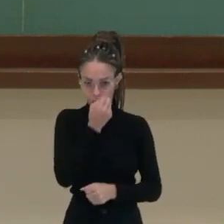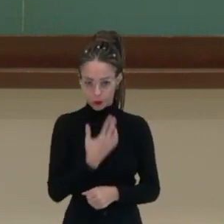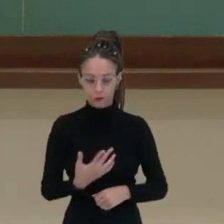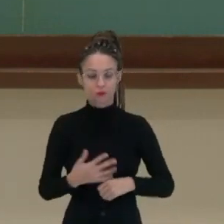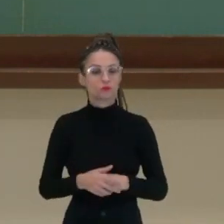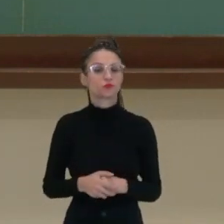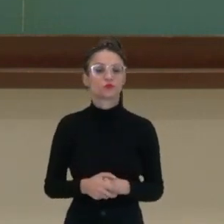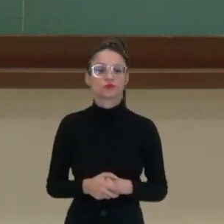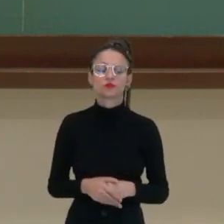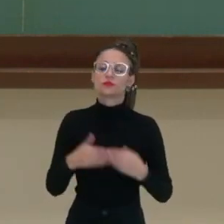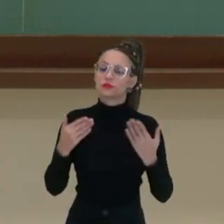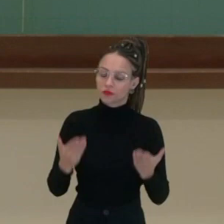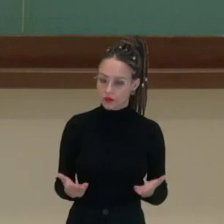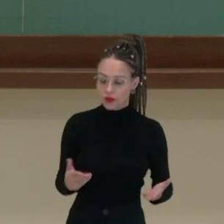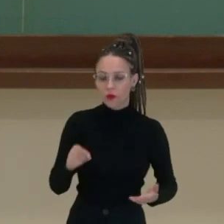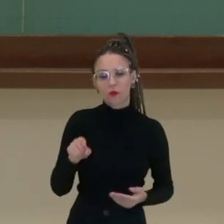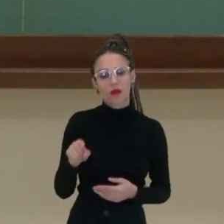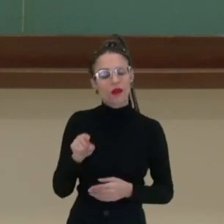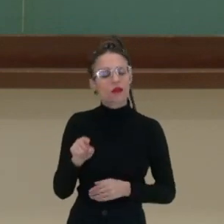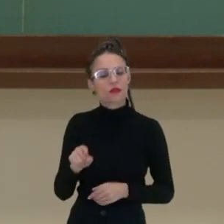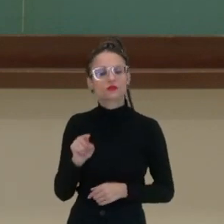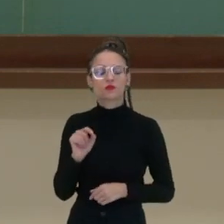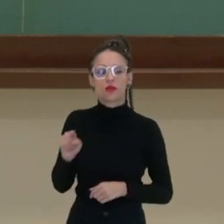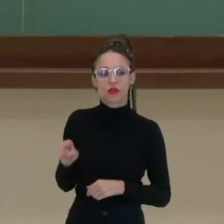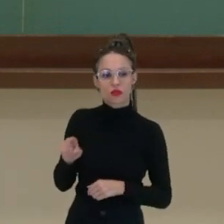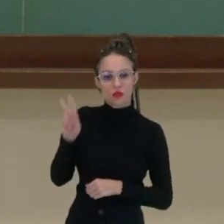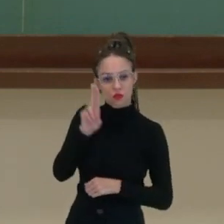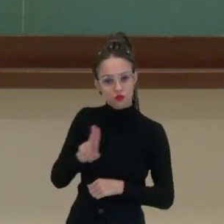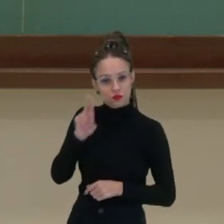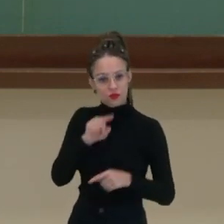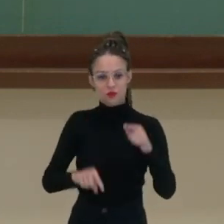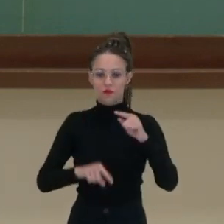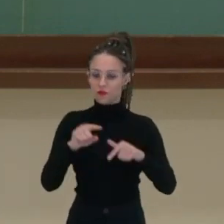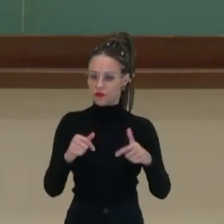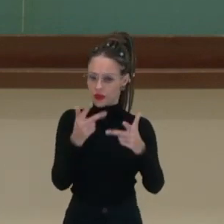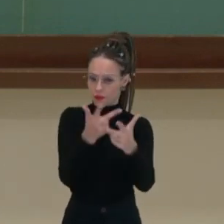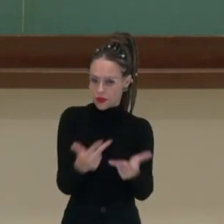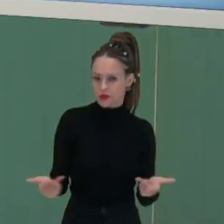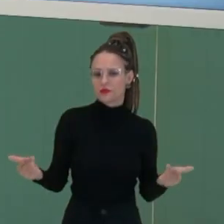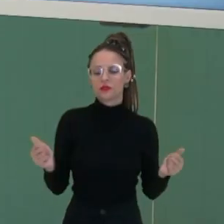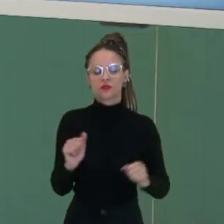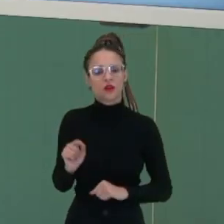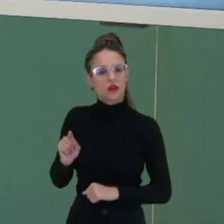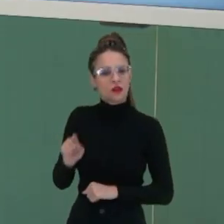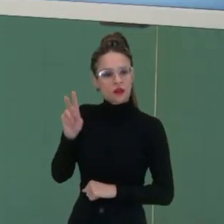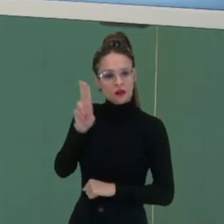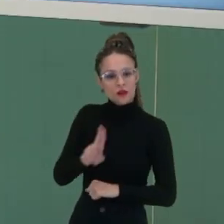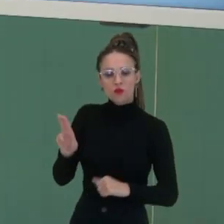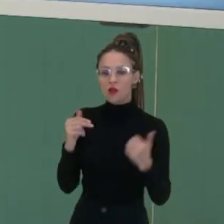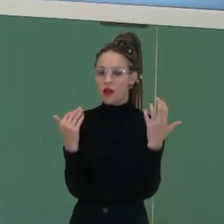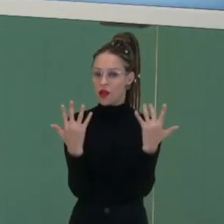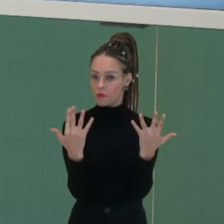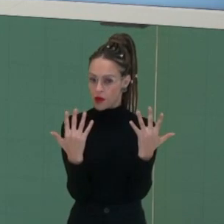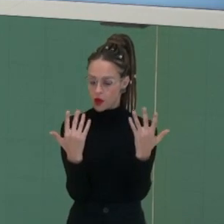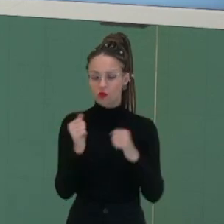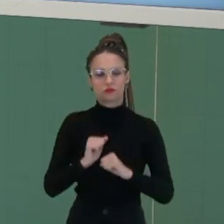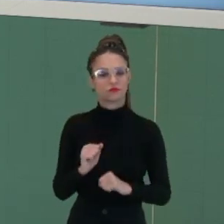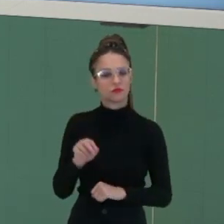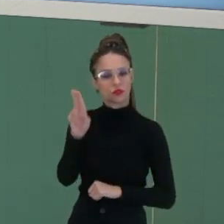Então, para essa produção, ele usa ferramentas, né? Ele usa as mãos, ele